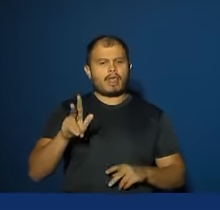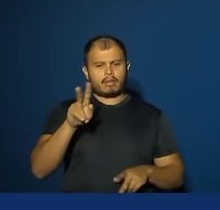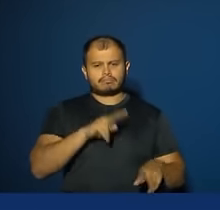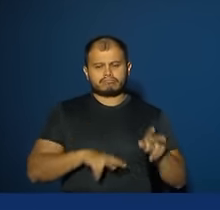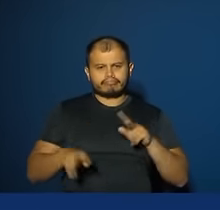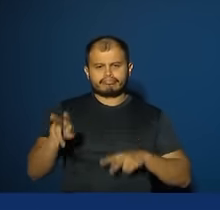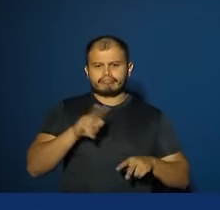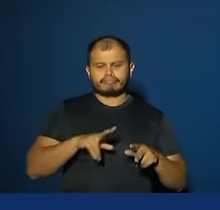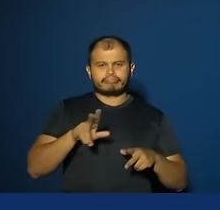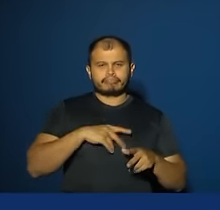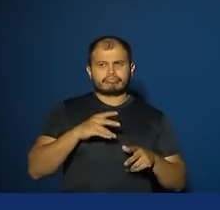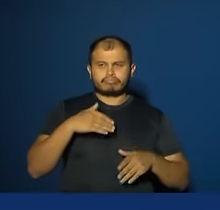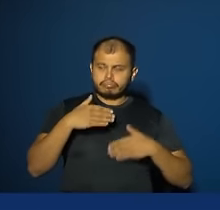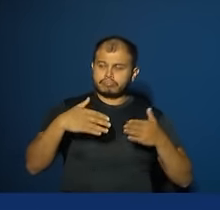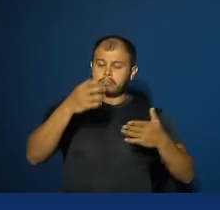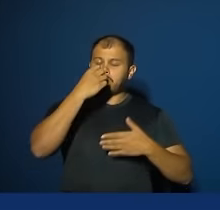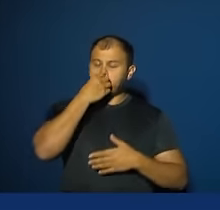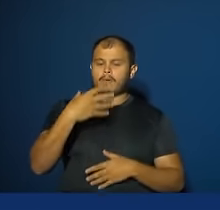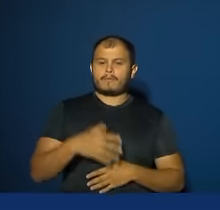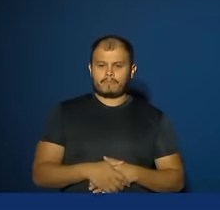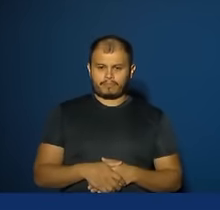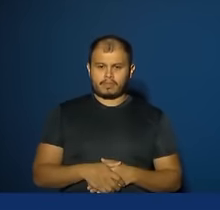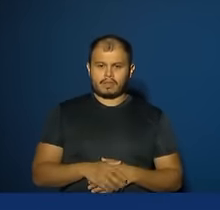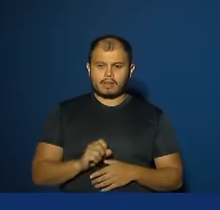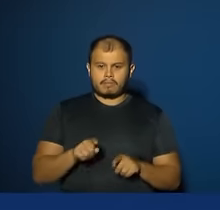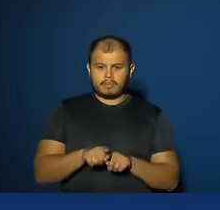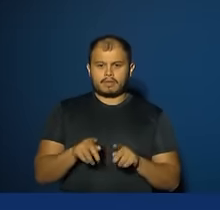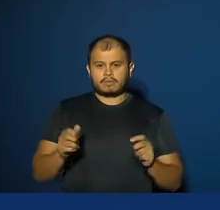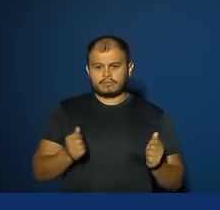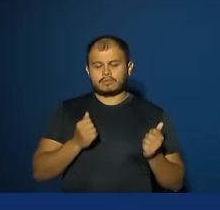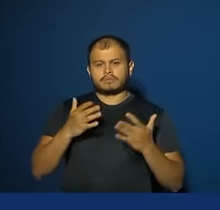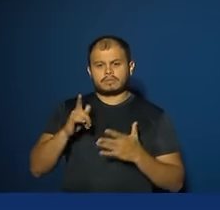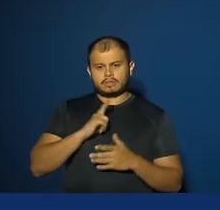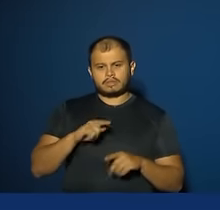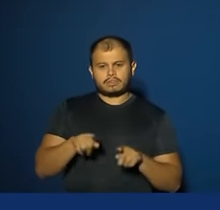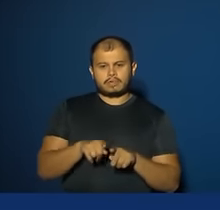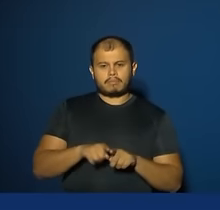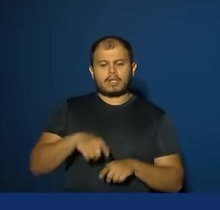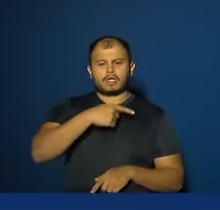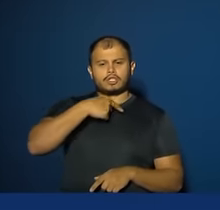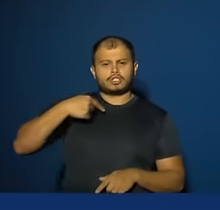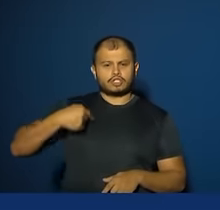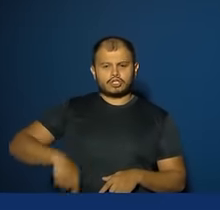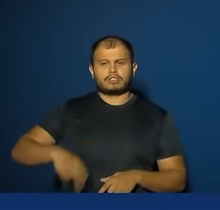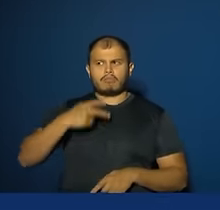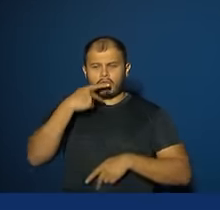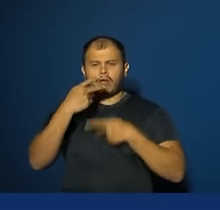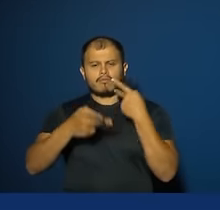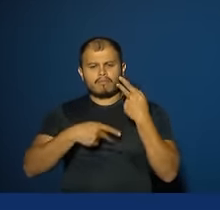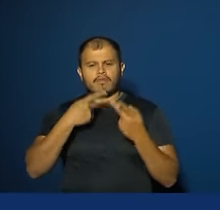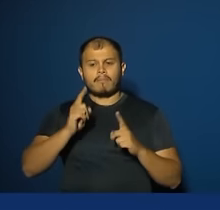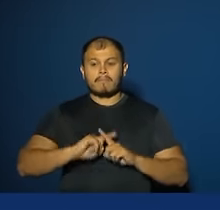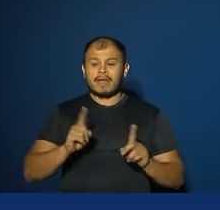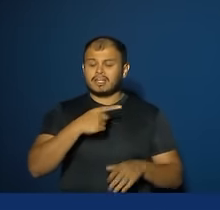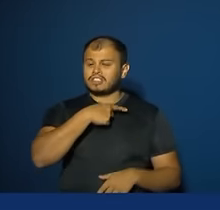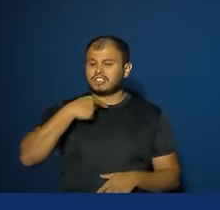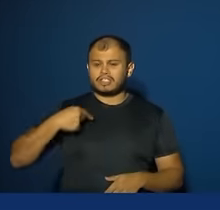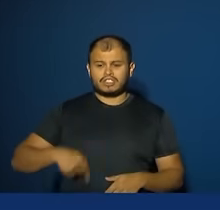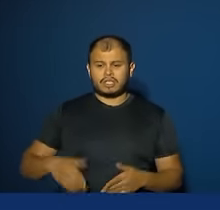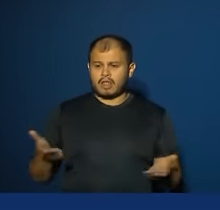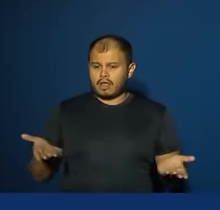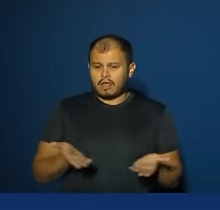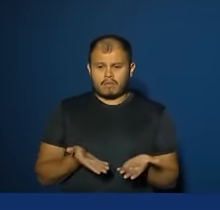próspero. E cenário externo em geral. Também foi chamado a atenção de China, mas, por enquanto, China está